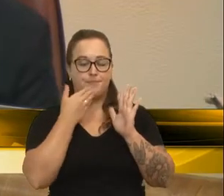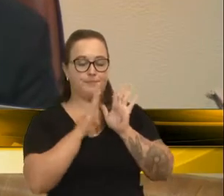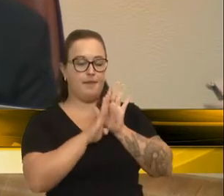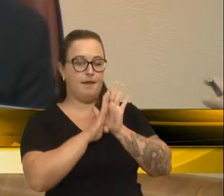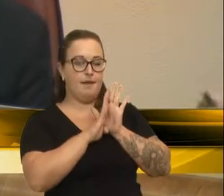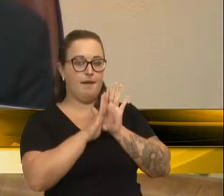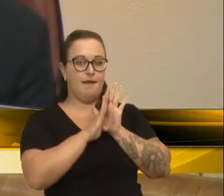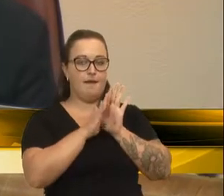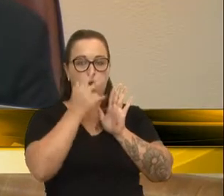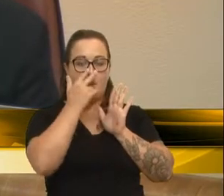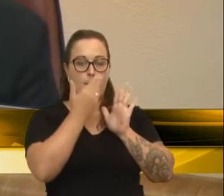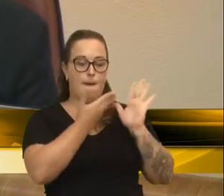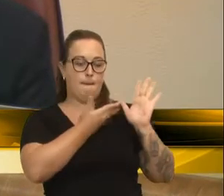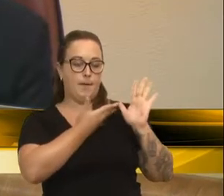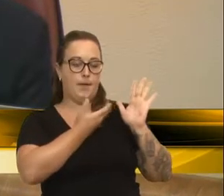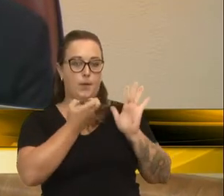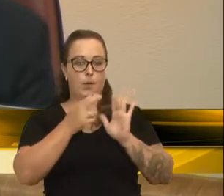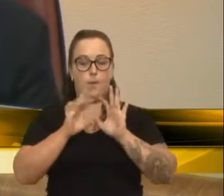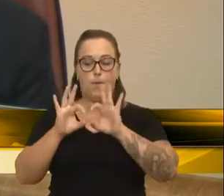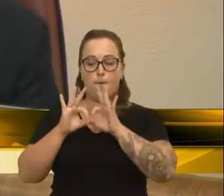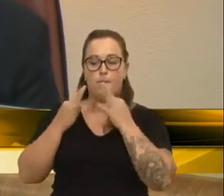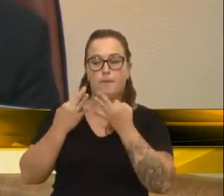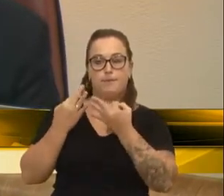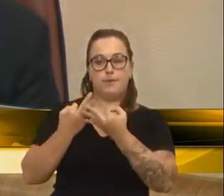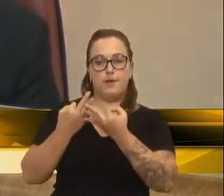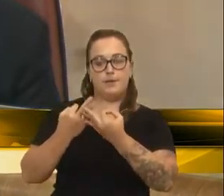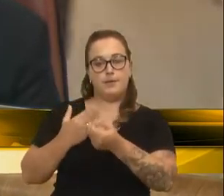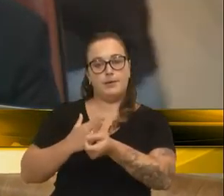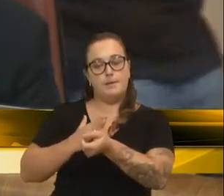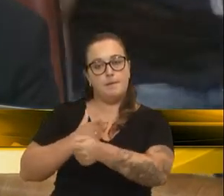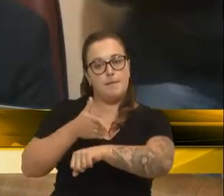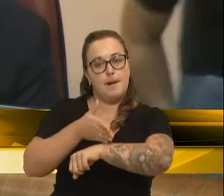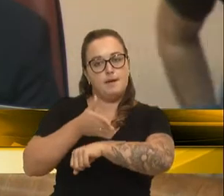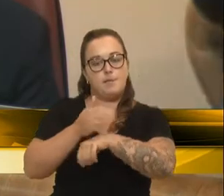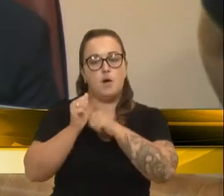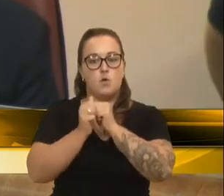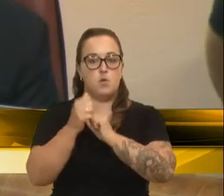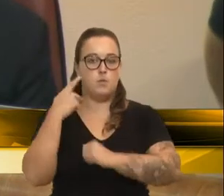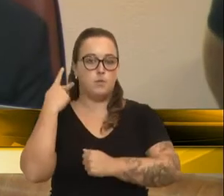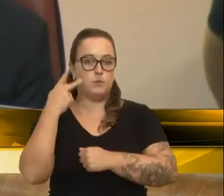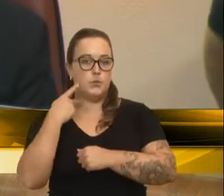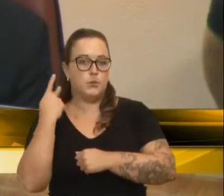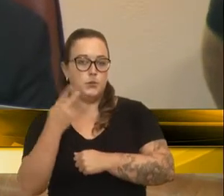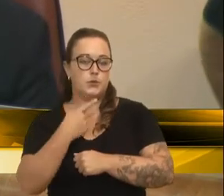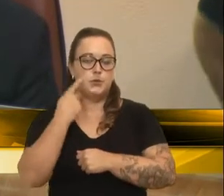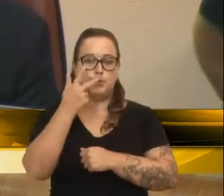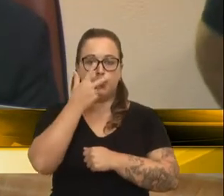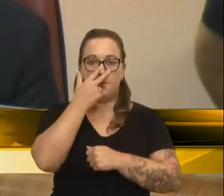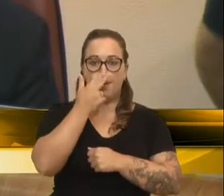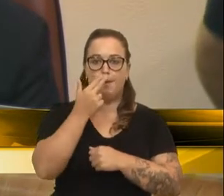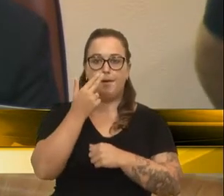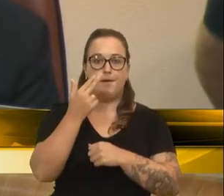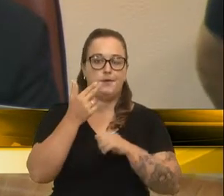parentes ou amigos em detrimento de pessoas mais qualificadas, especialmente para cargos